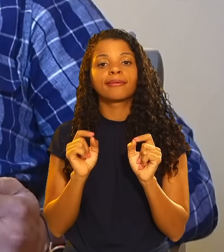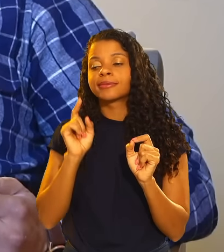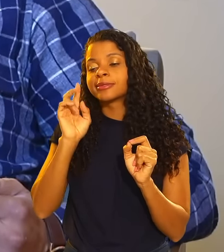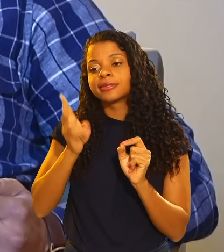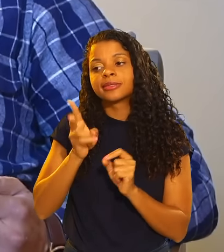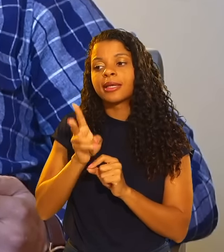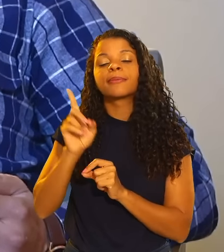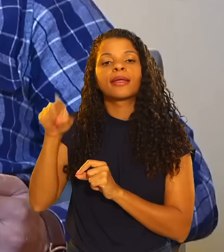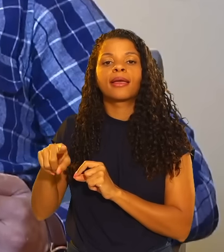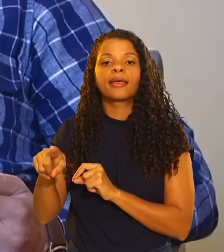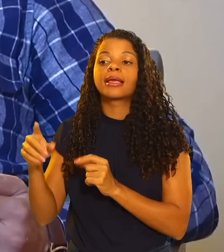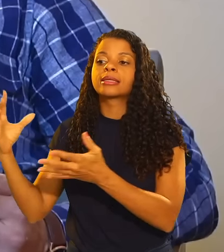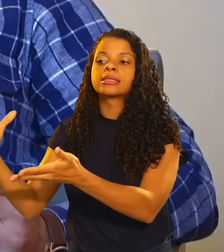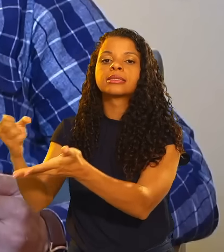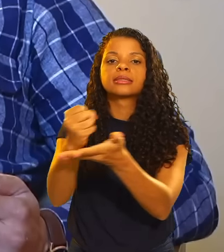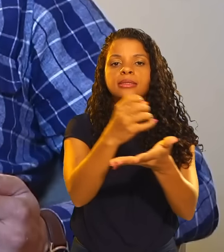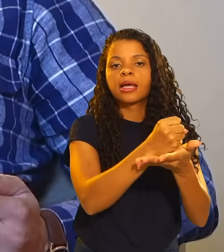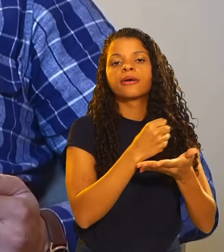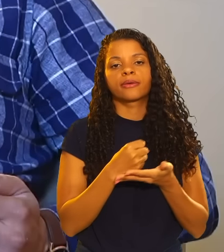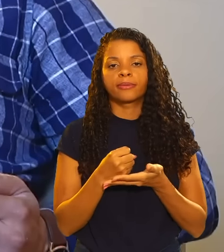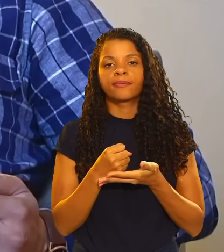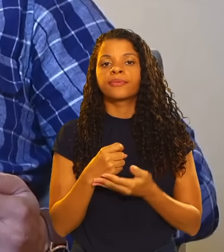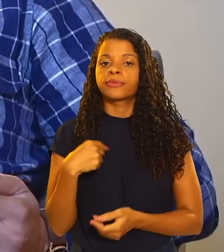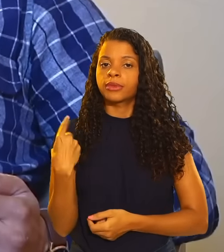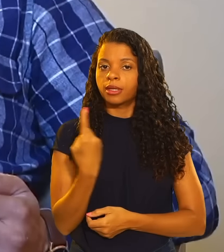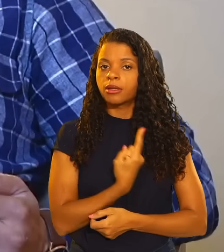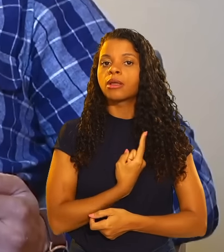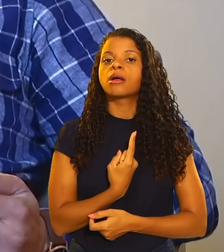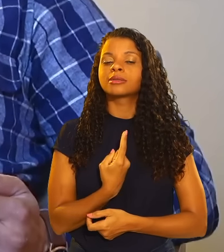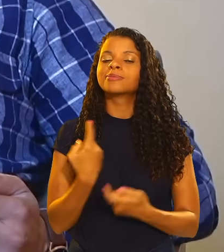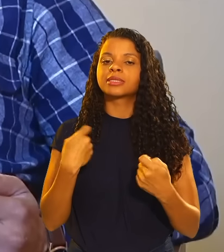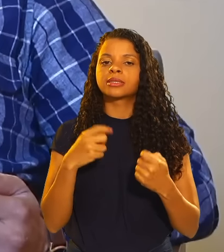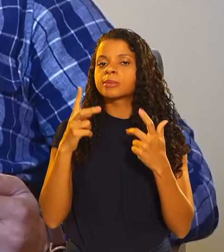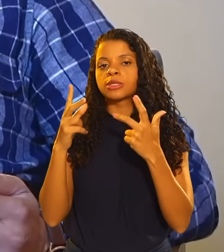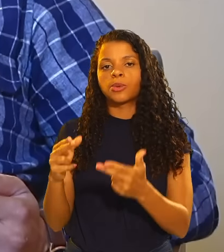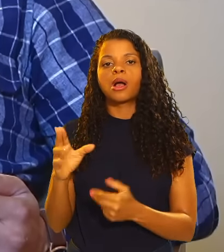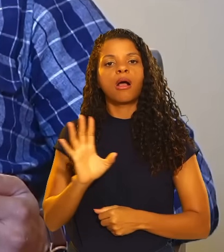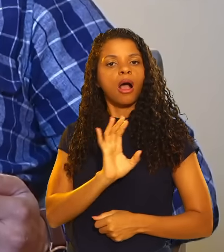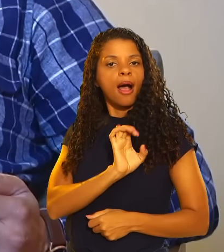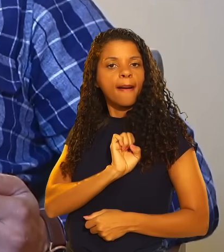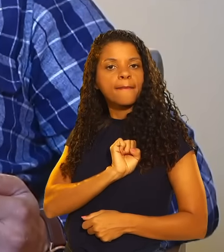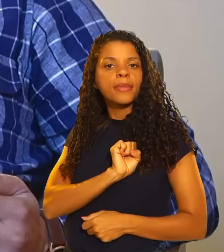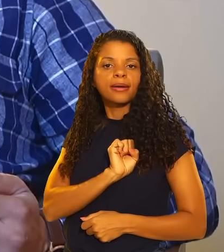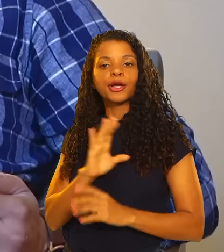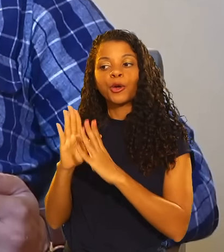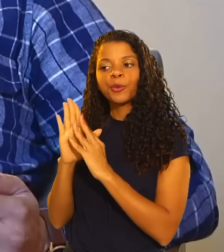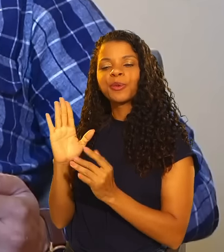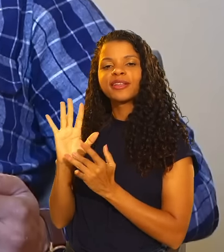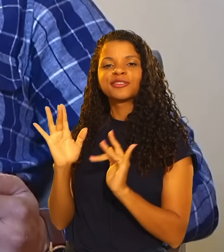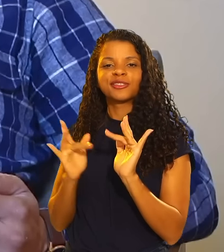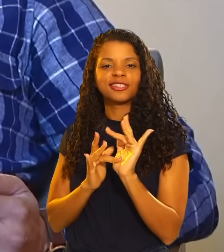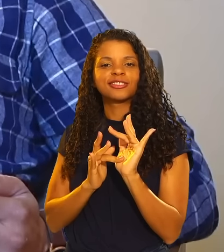devemos deixar esse amor que é revelado através da palavra de Deus, o exemplo dele a cada um de nós, para que a gente também tenha